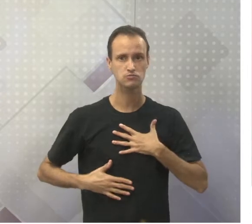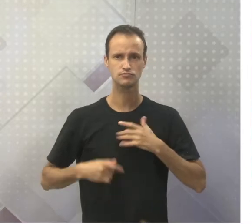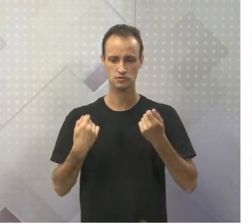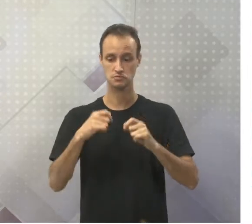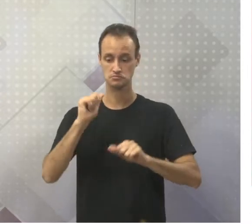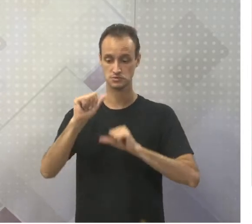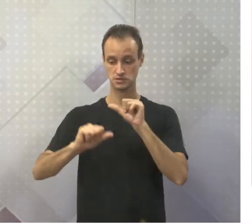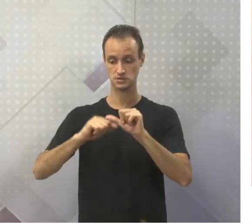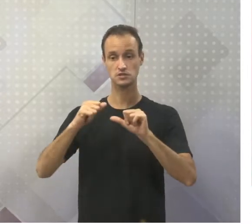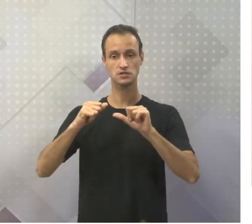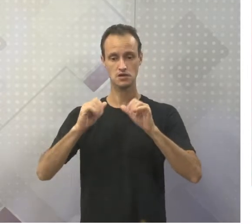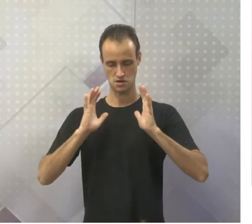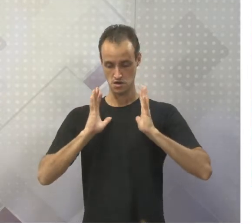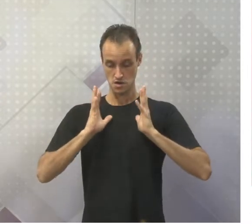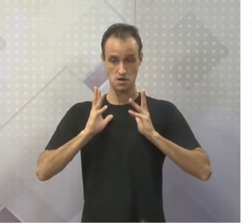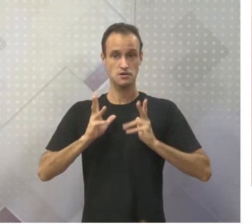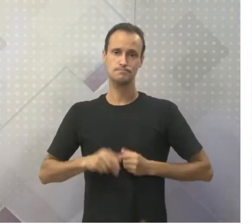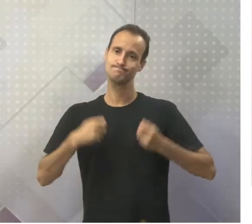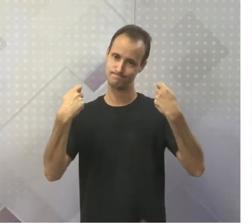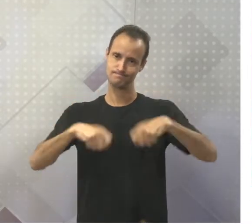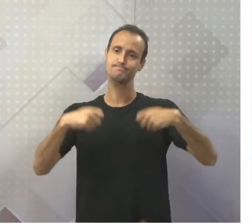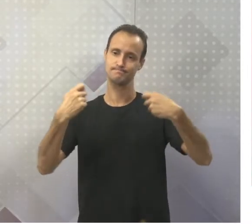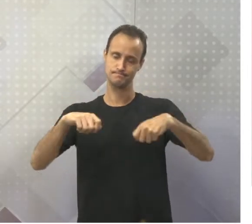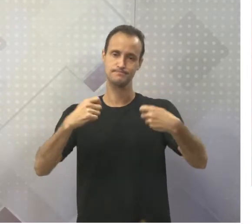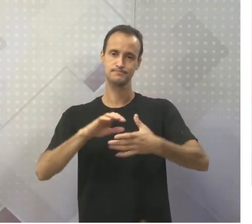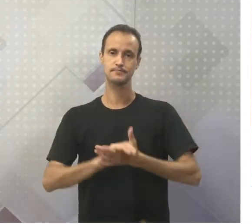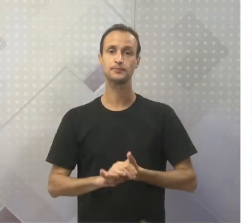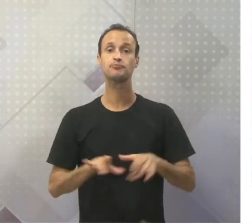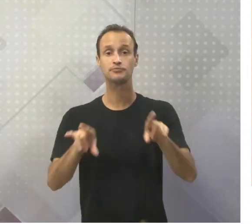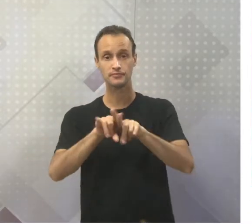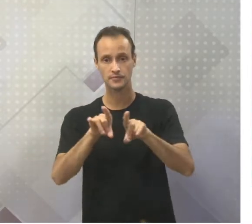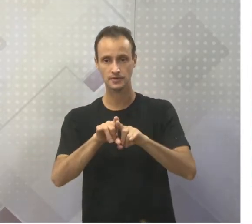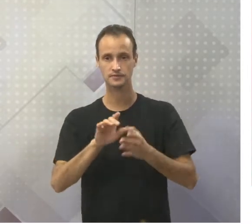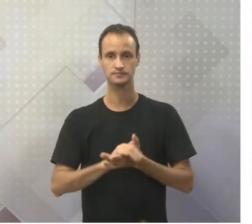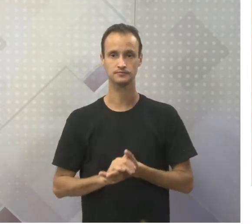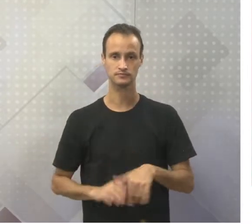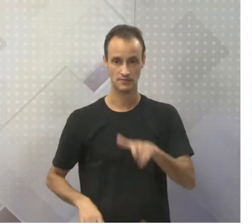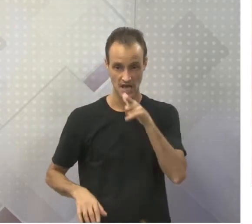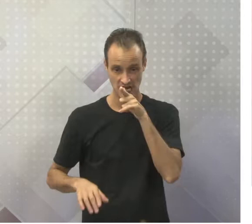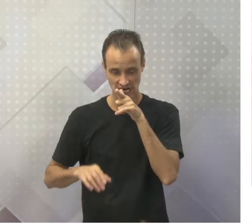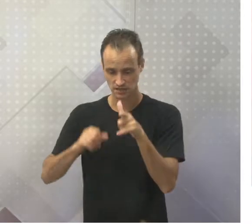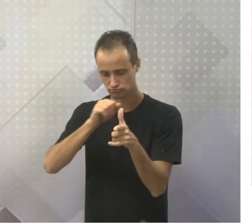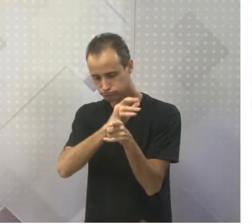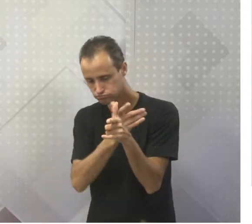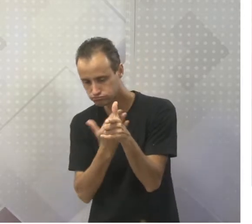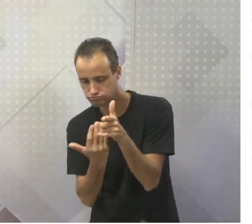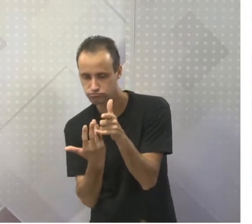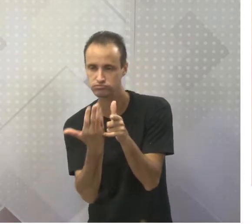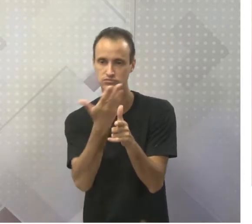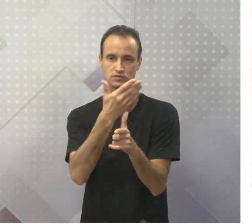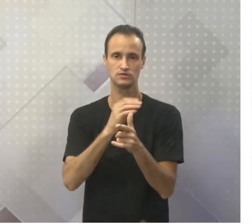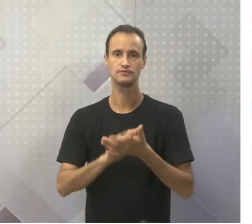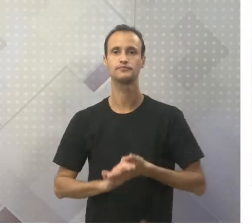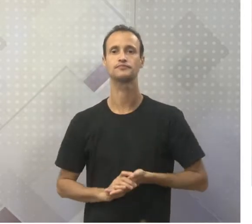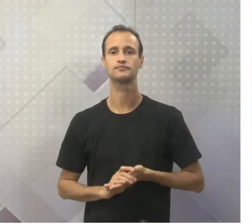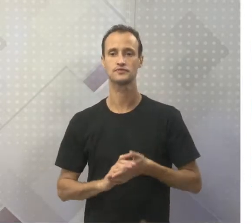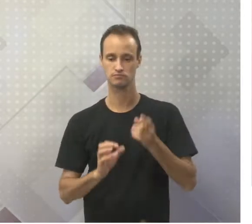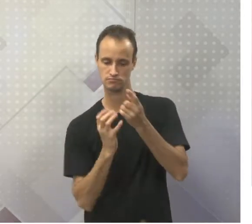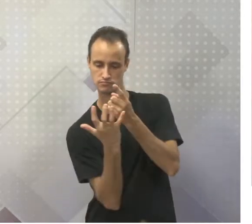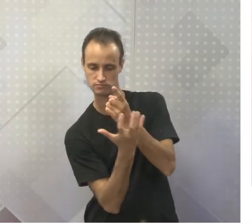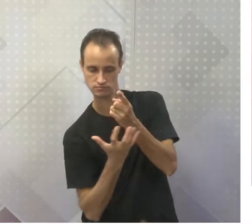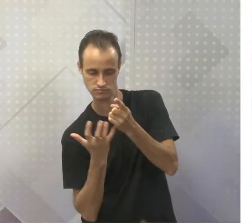adolescente é precária, né? Nós temos também crescimento dos pelos pubianos, crescimento do pênis e do